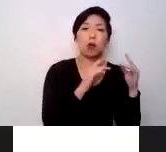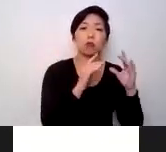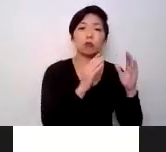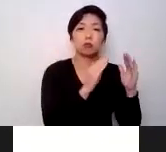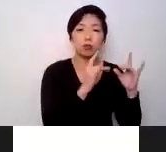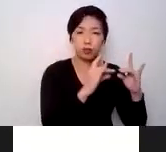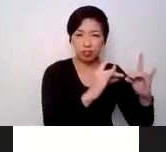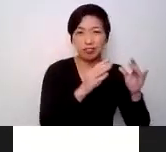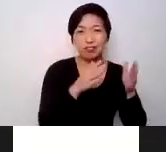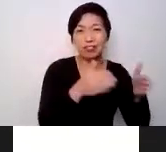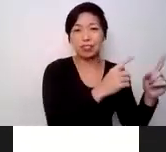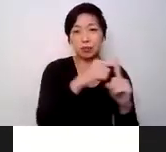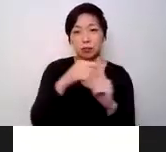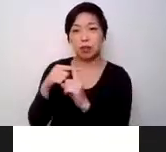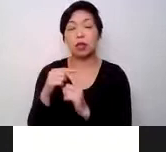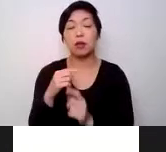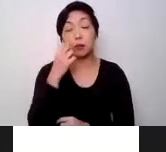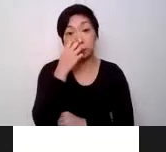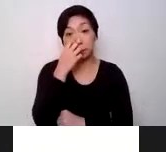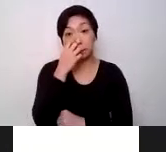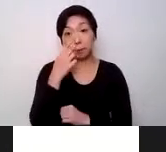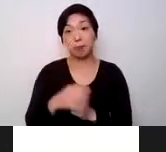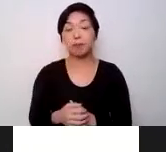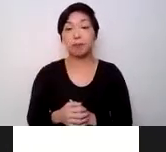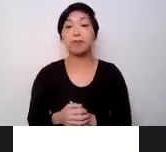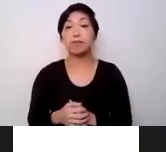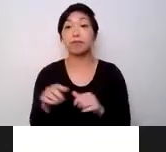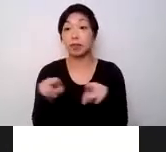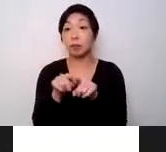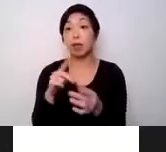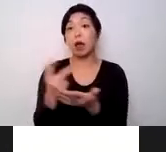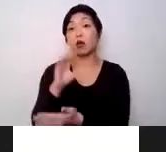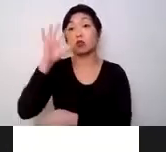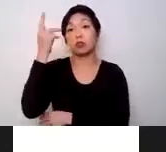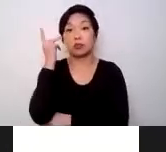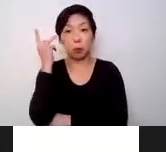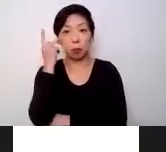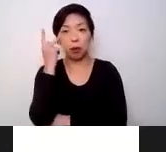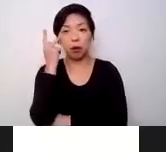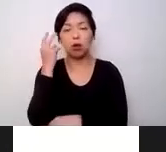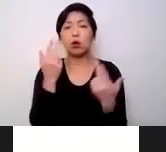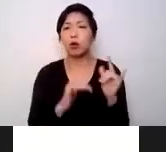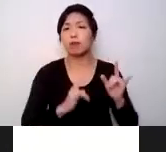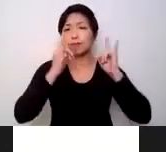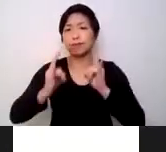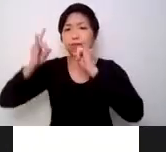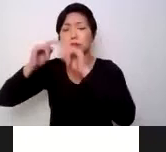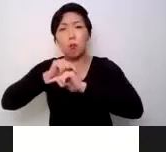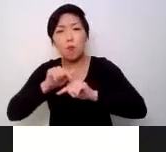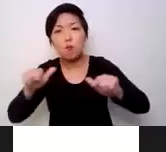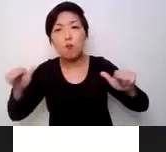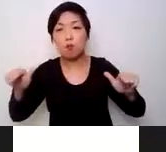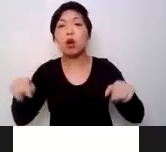e também como acontece aconteceu na cidade de São Paulo muitos edifícios com esse esvaziamento alguns foram